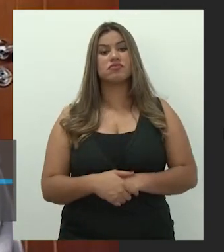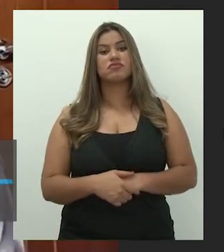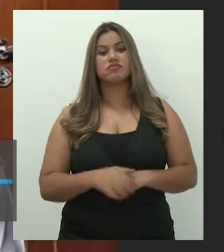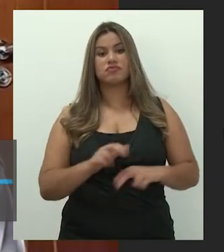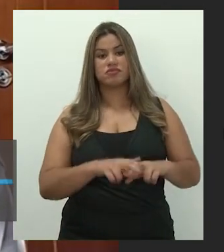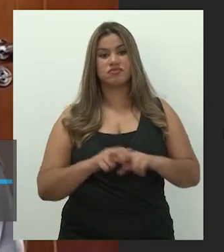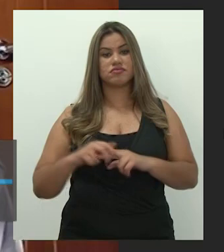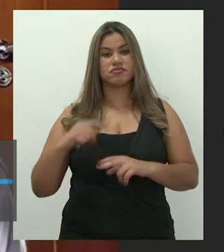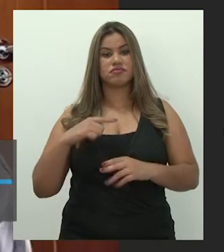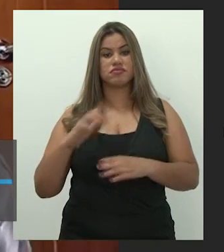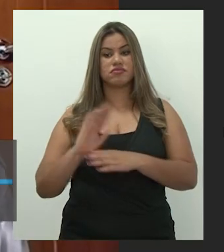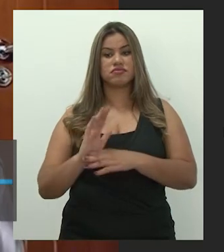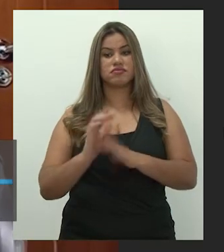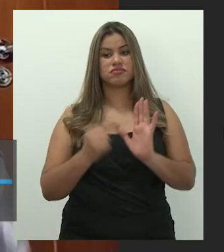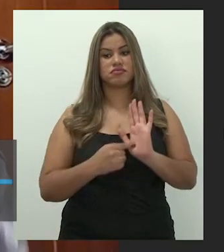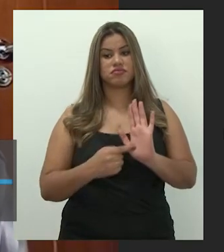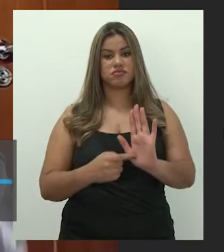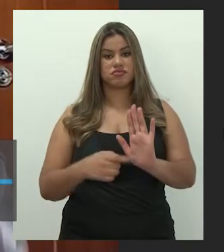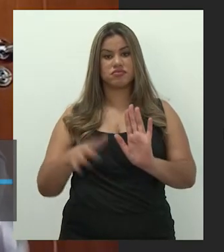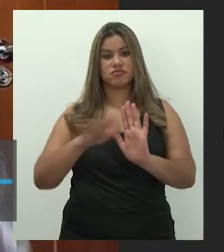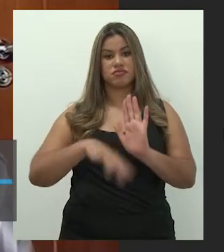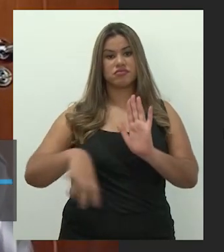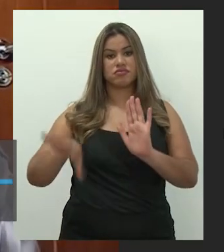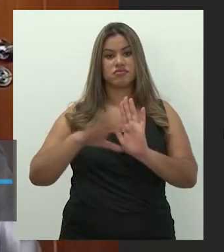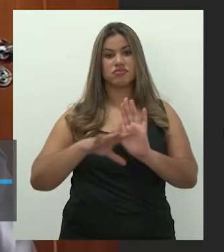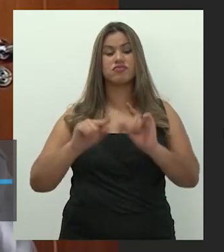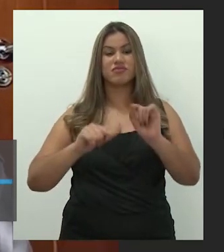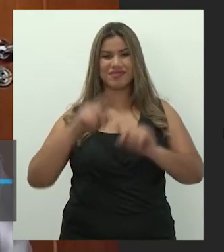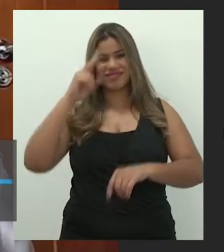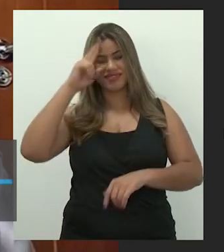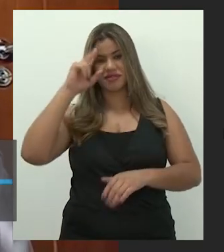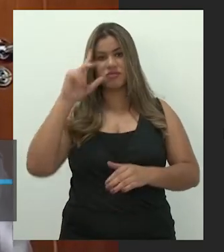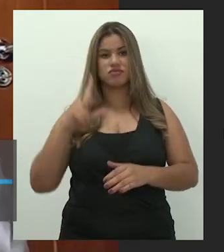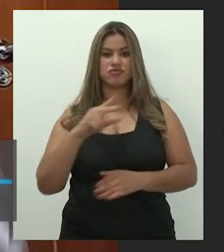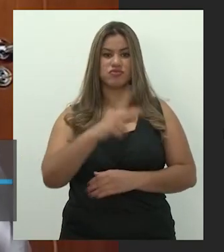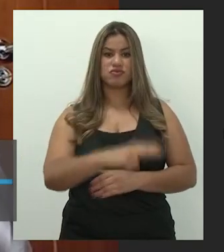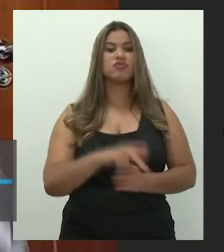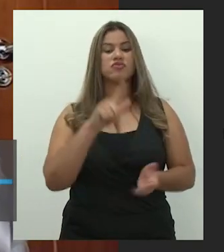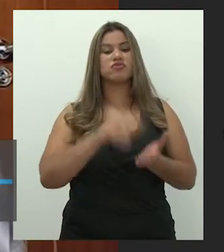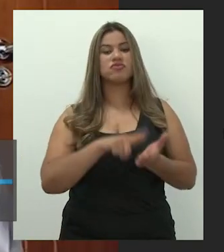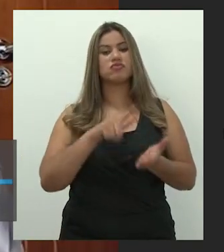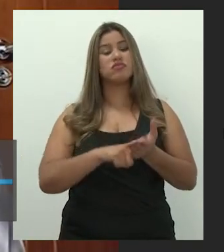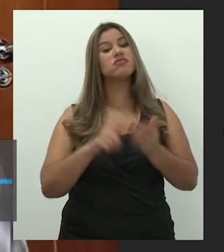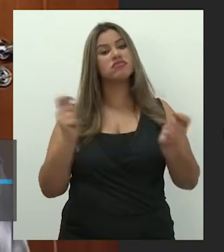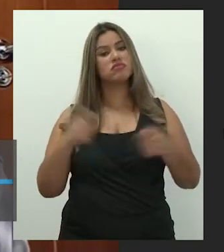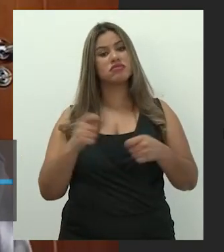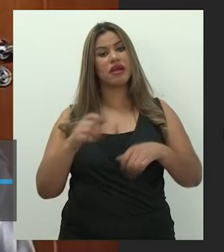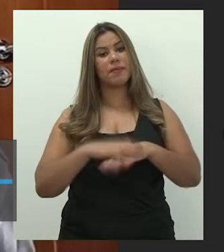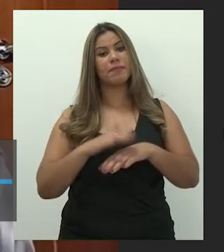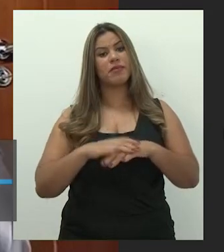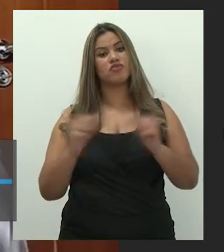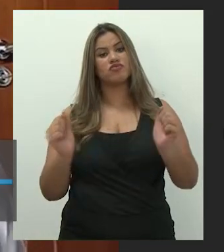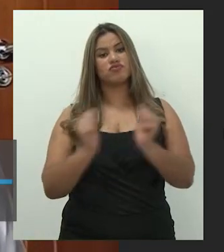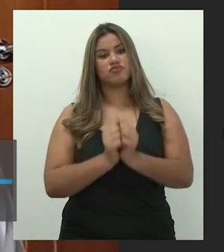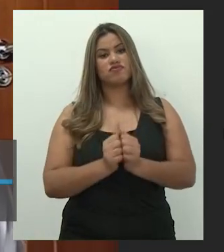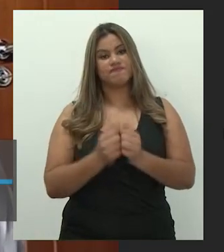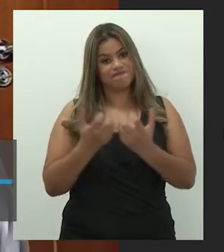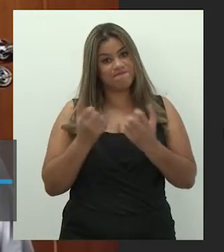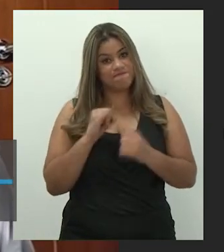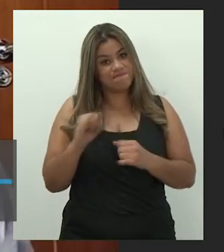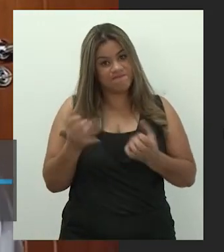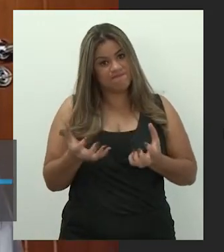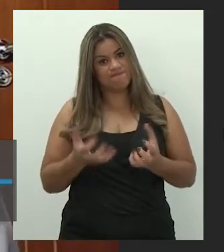próximo vídeo, que a gente pode... eu pedi a tesoura e a folha de sulfite que vocês podem construir juntos, se vocês assim desejarem, tá bom,